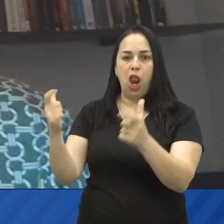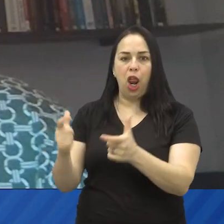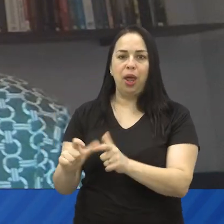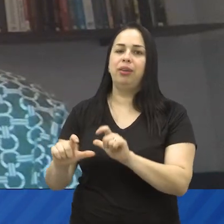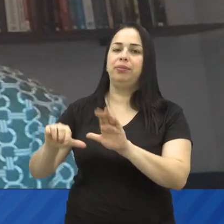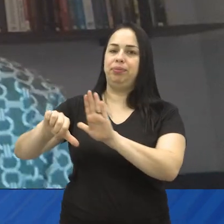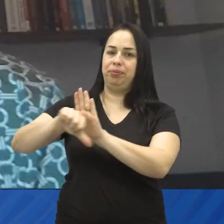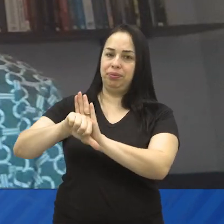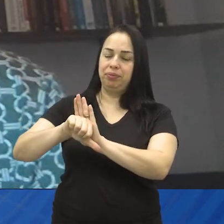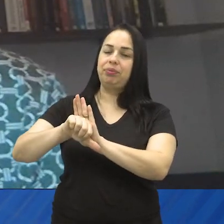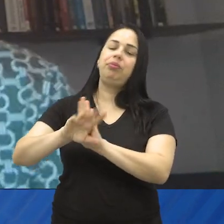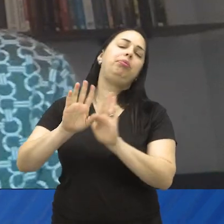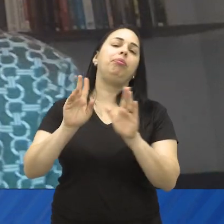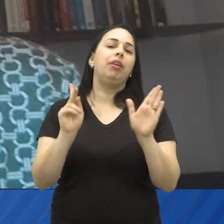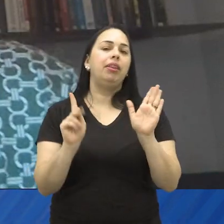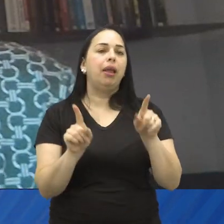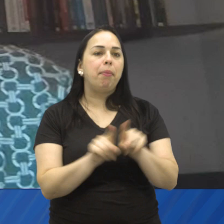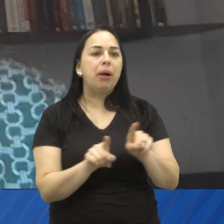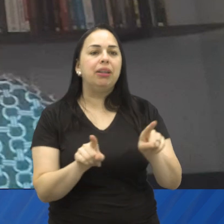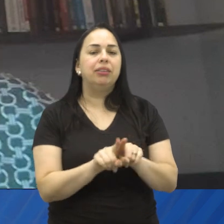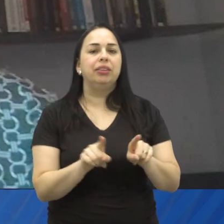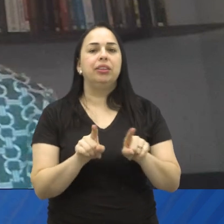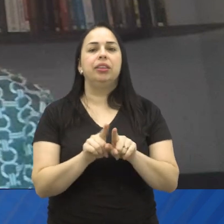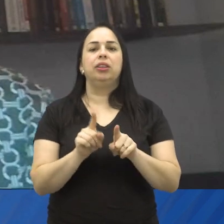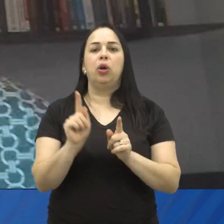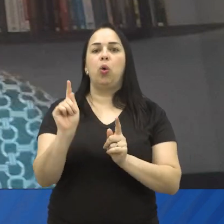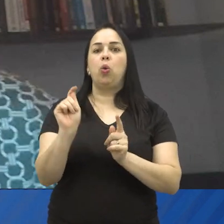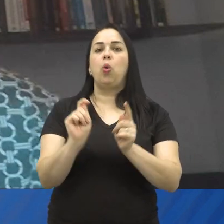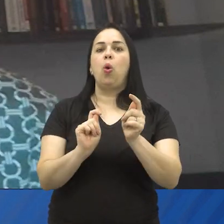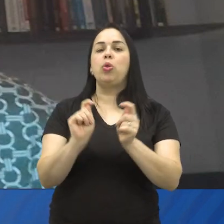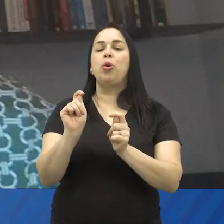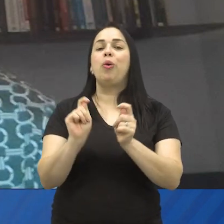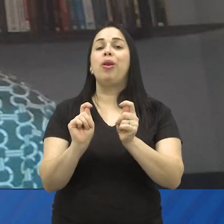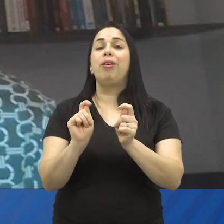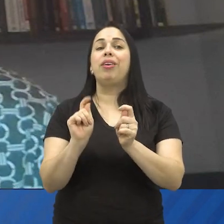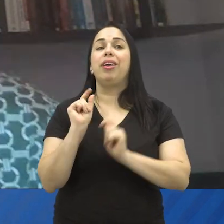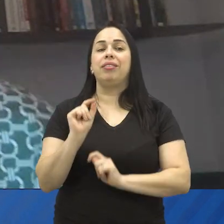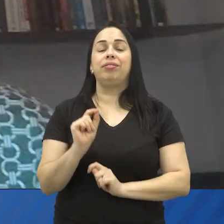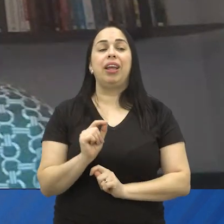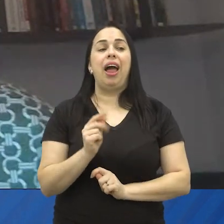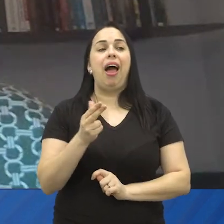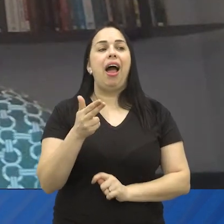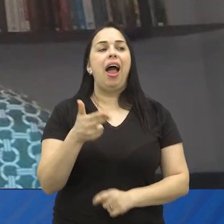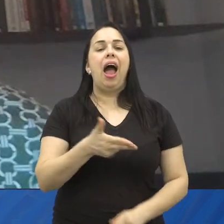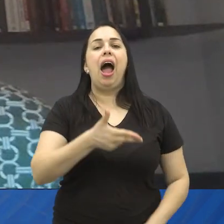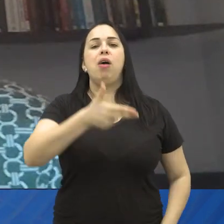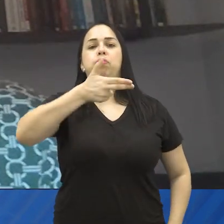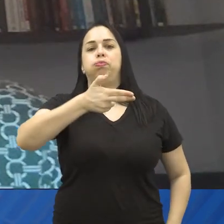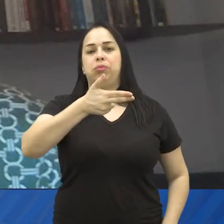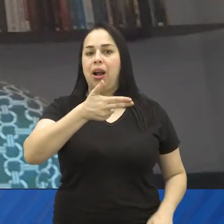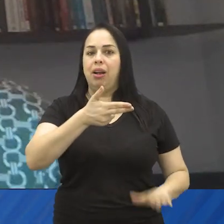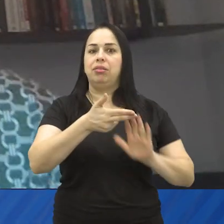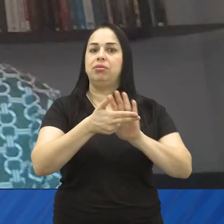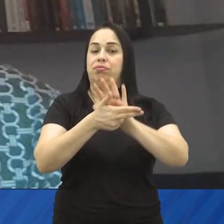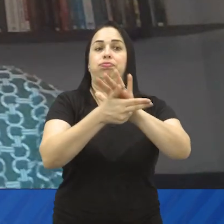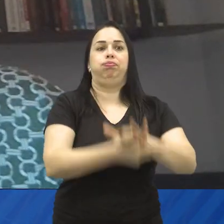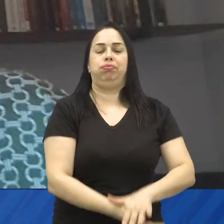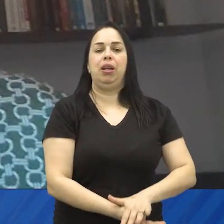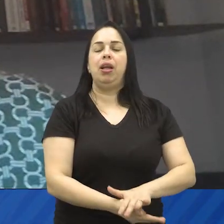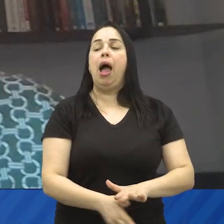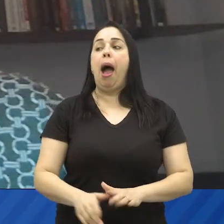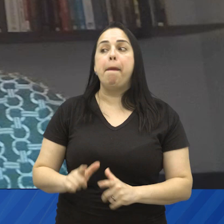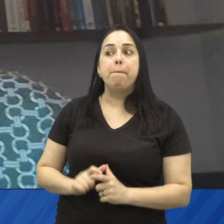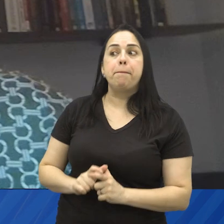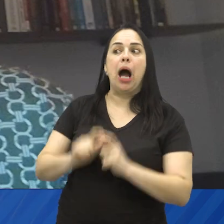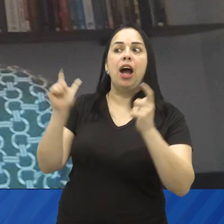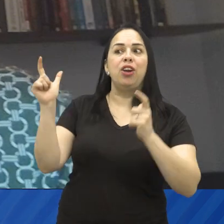de violência. Da mesma forma, também o controle do acesso às armas de fogo, né? Já que a maioria